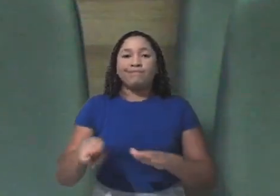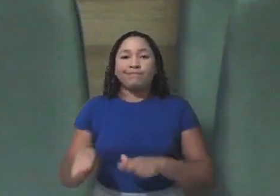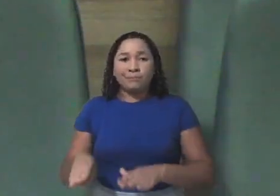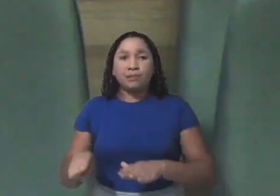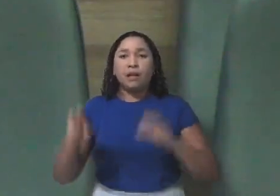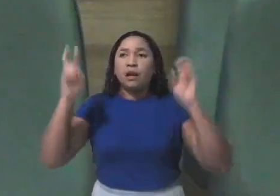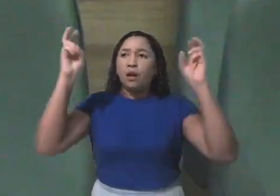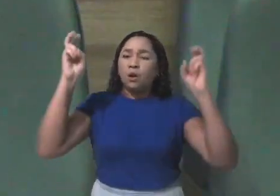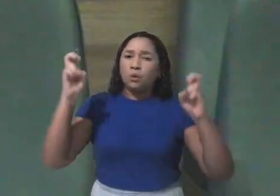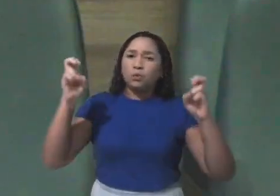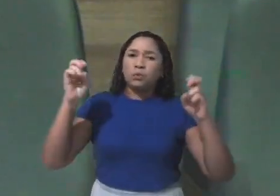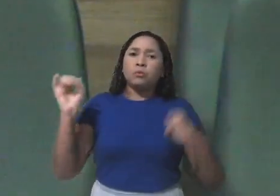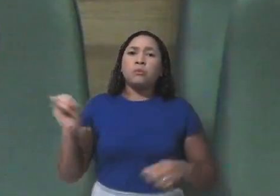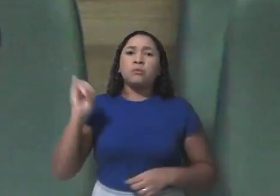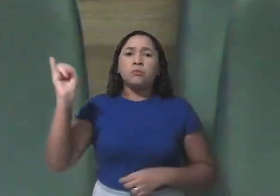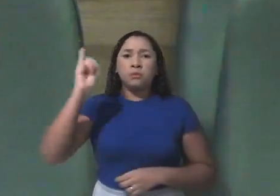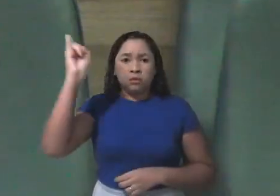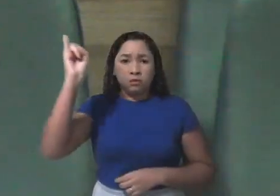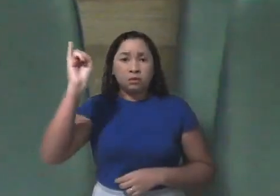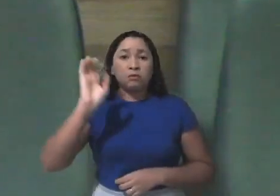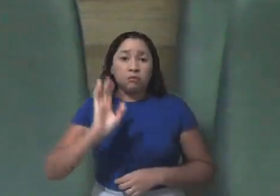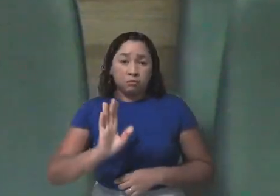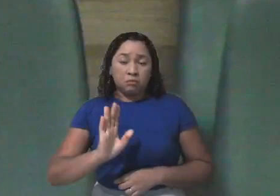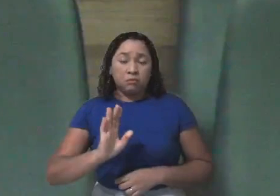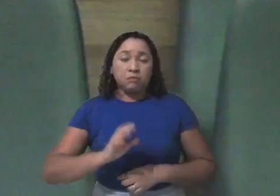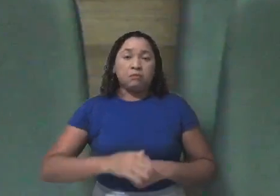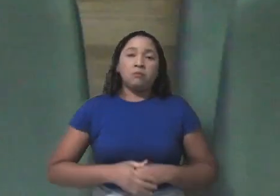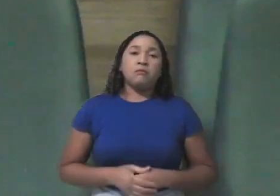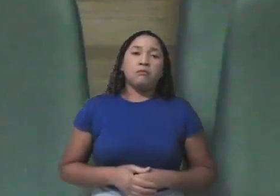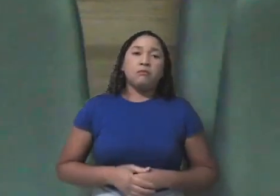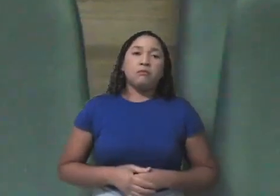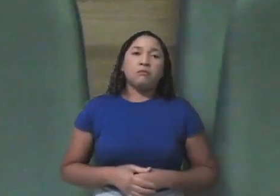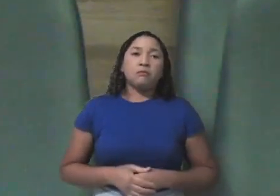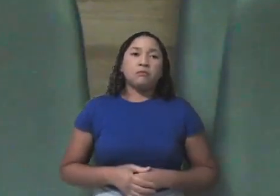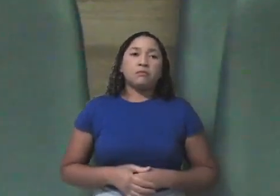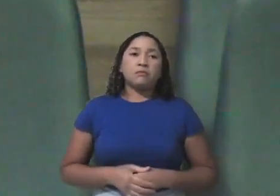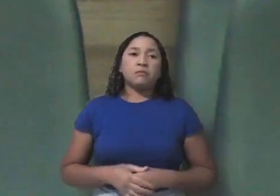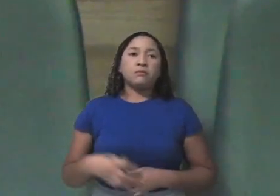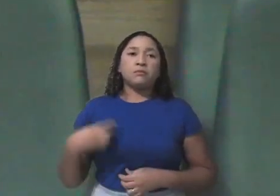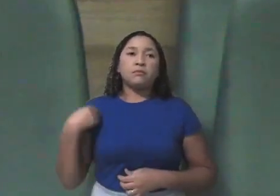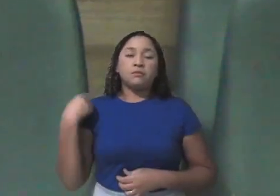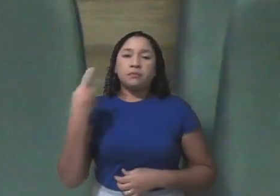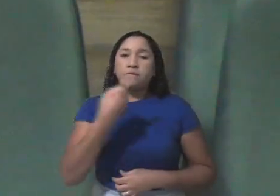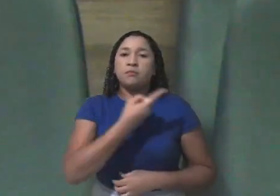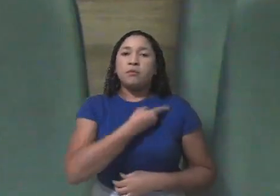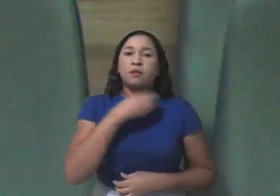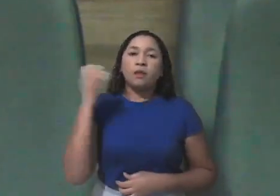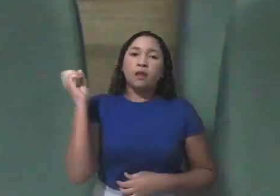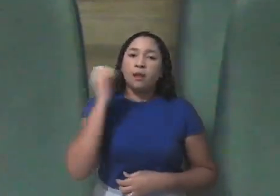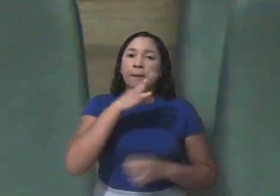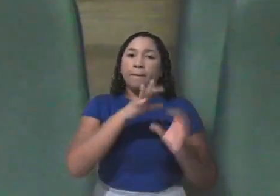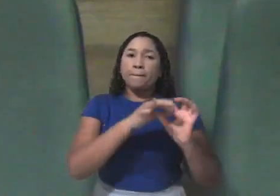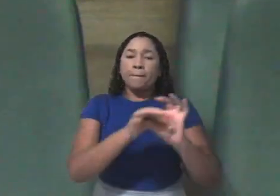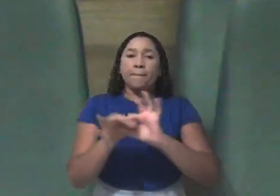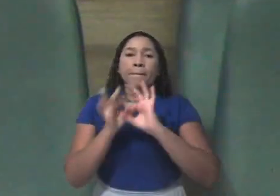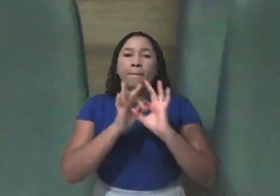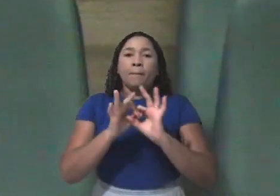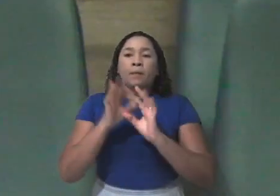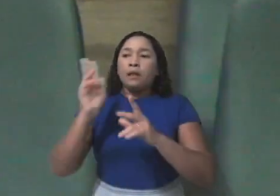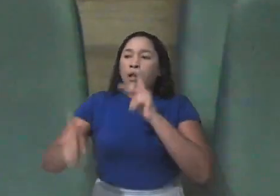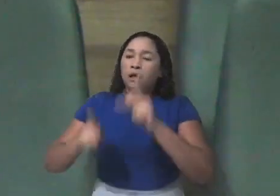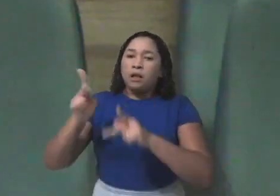estou adiantando para mostrar que o tratamento é distinto entre cristãos, entre nós da nova aliança e os hebreus.